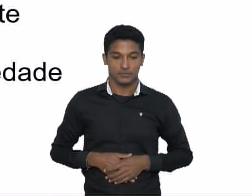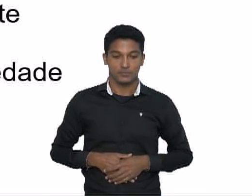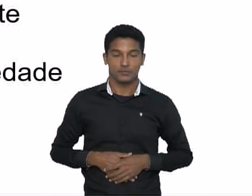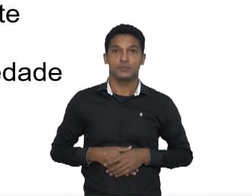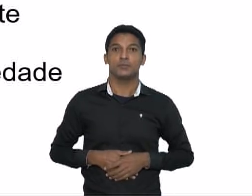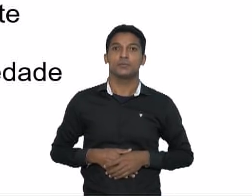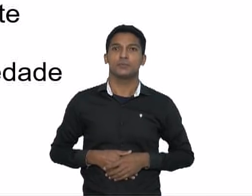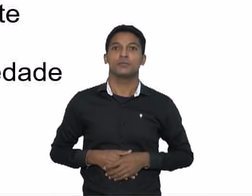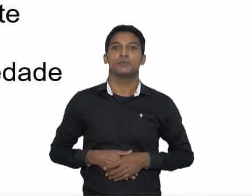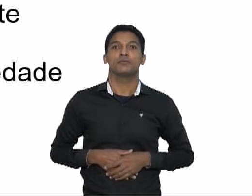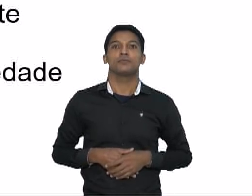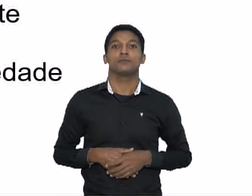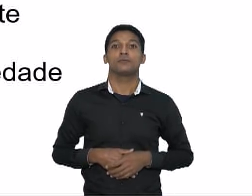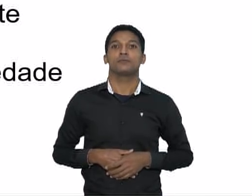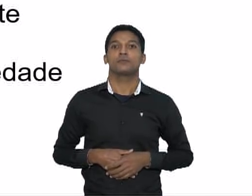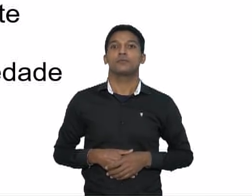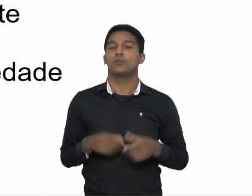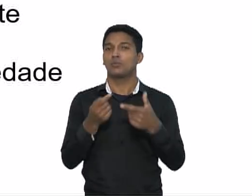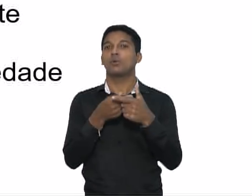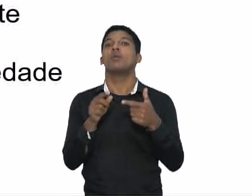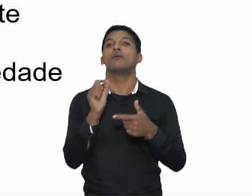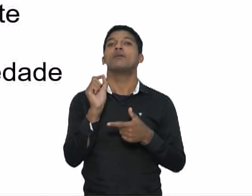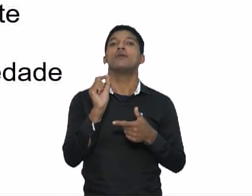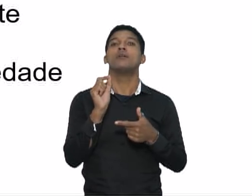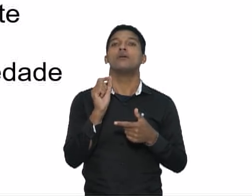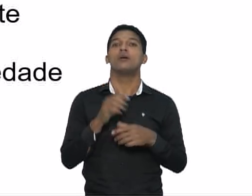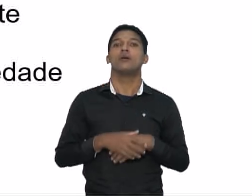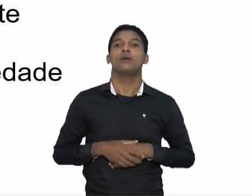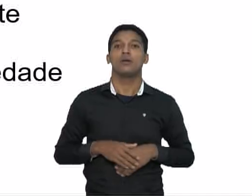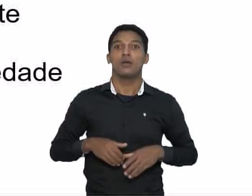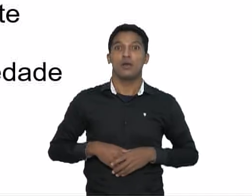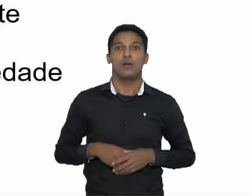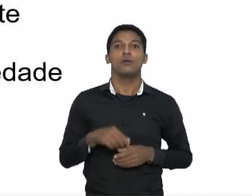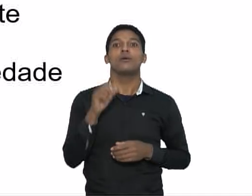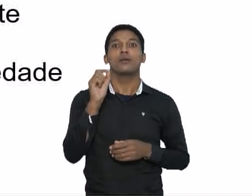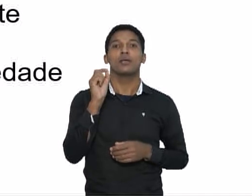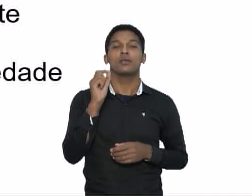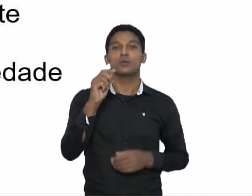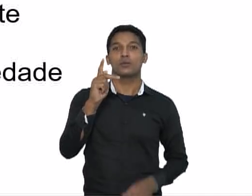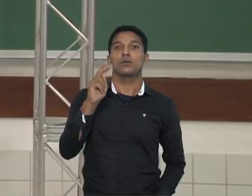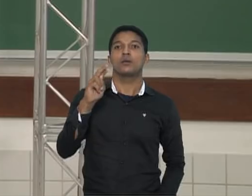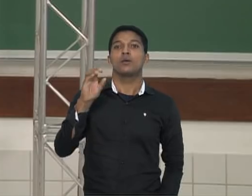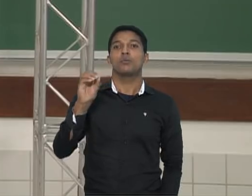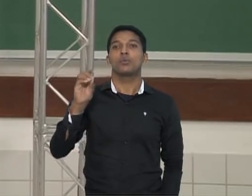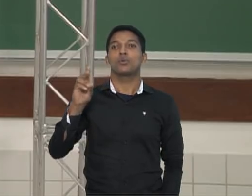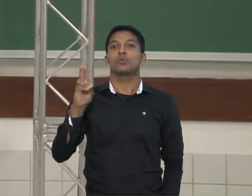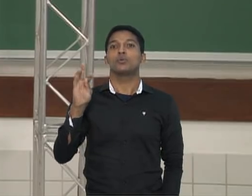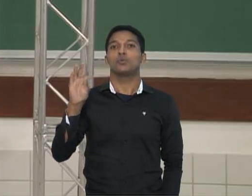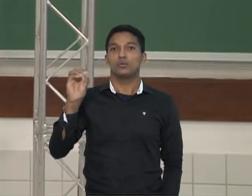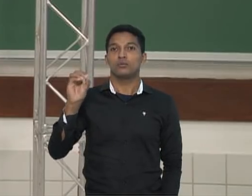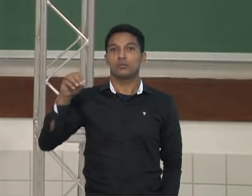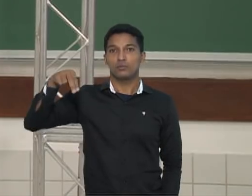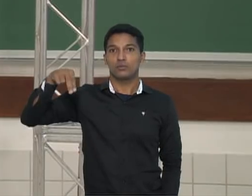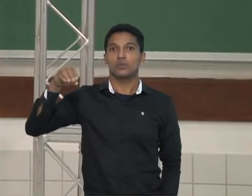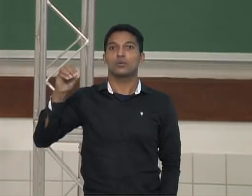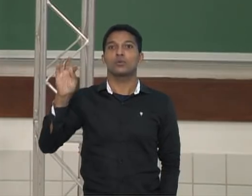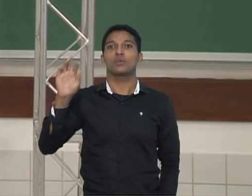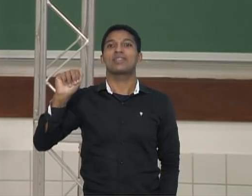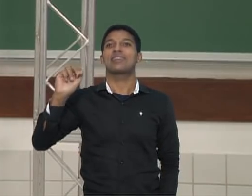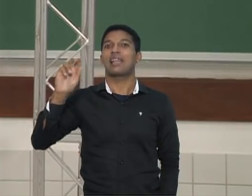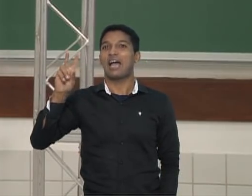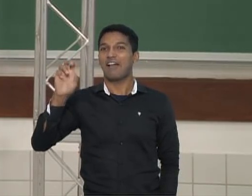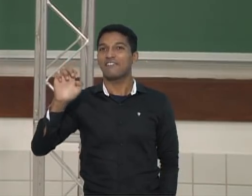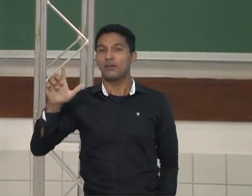problema, o resultado pelo produto notável. Então, nessa letra C, tente